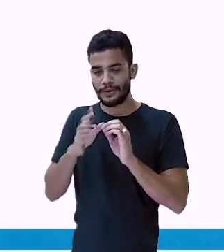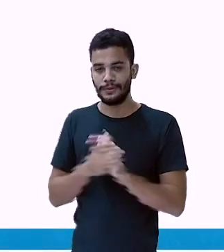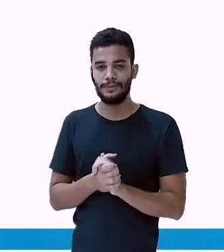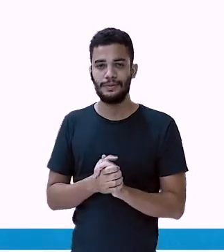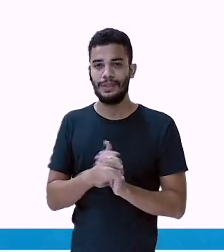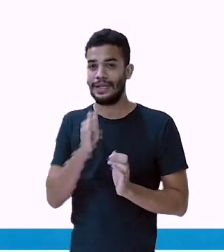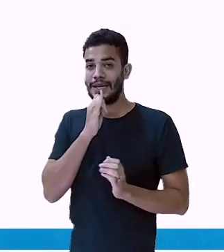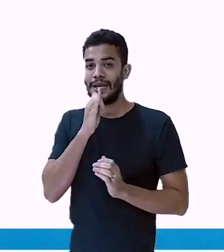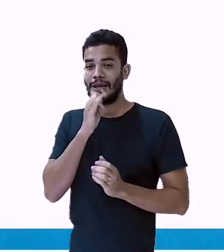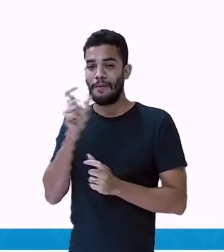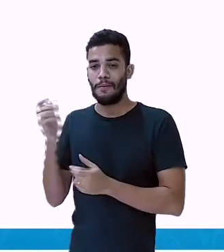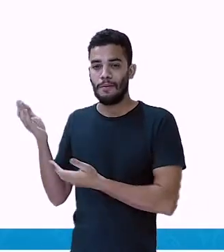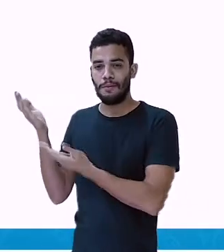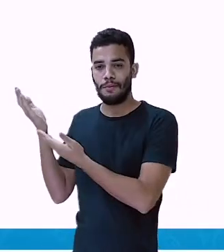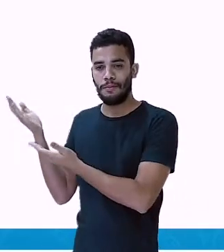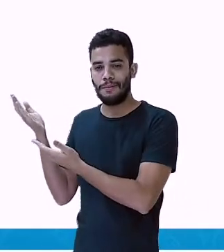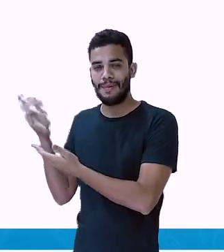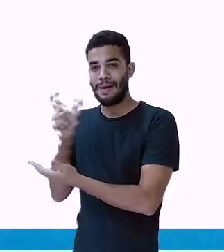Homogênea,